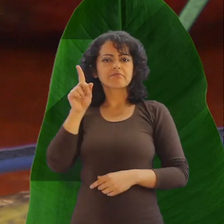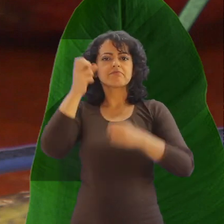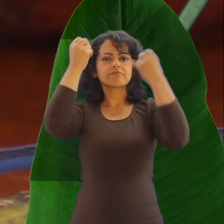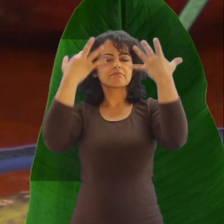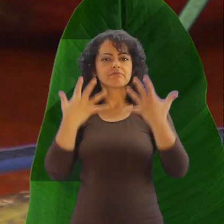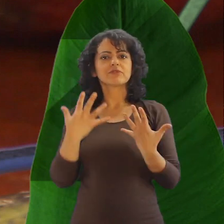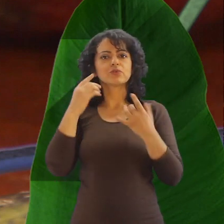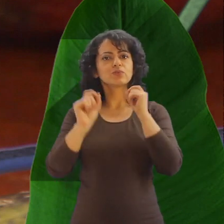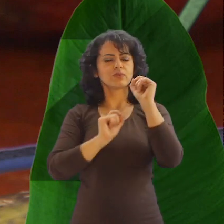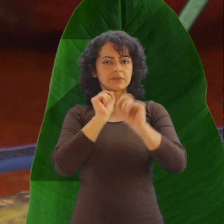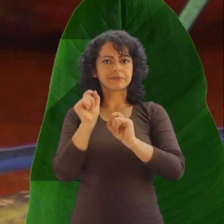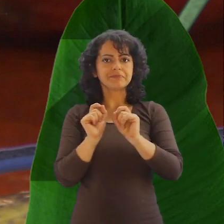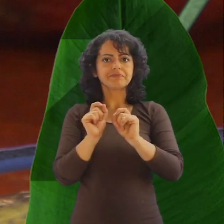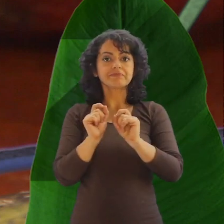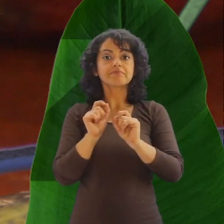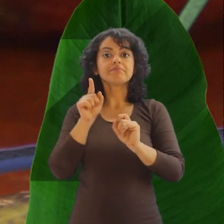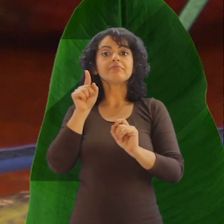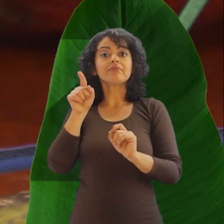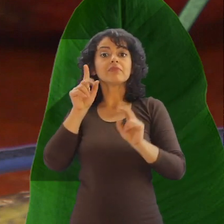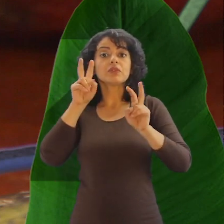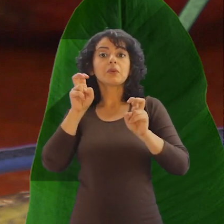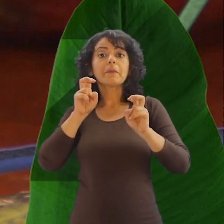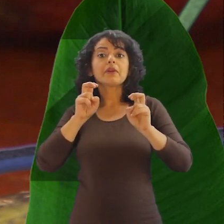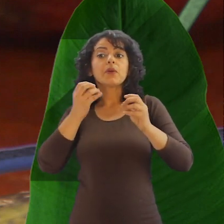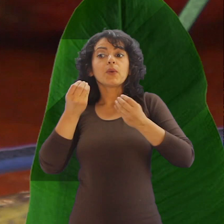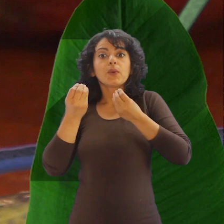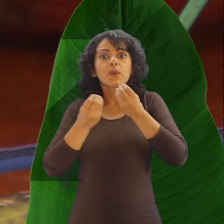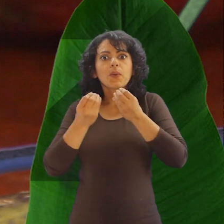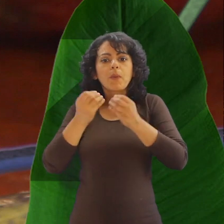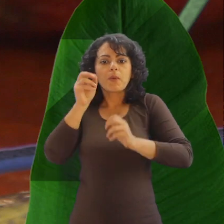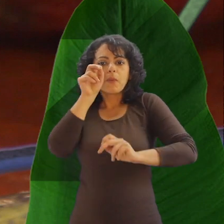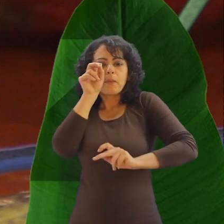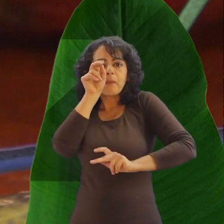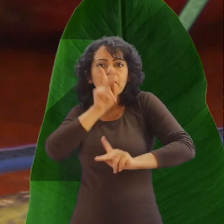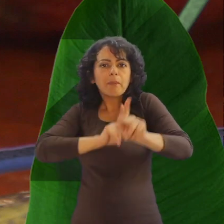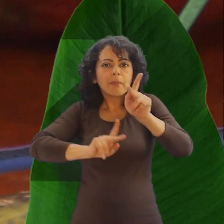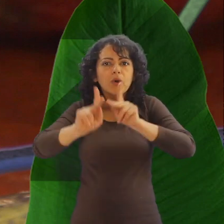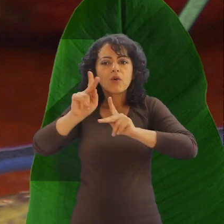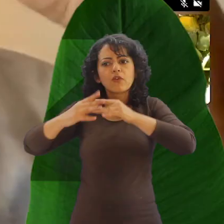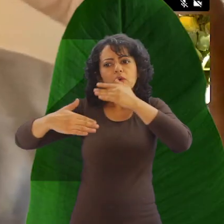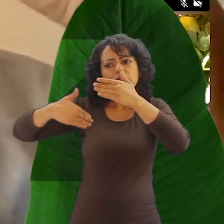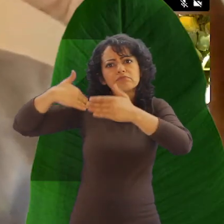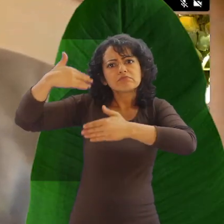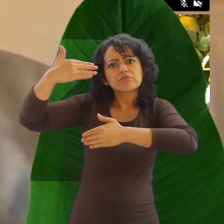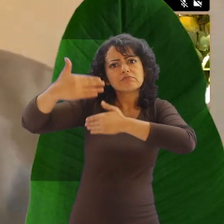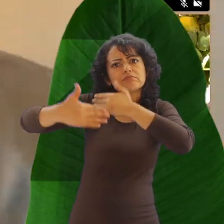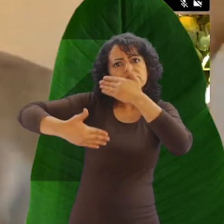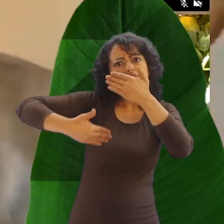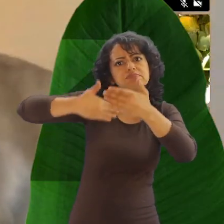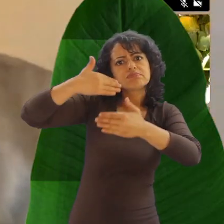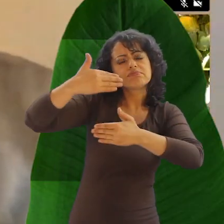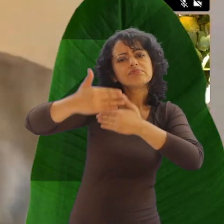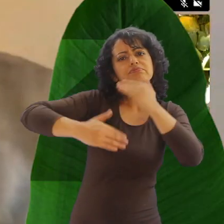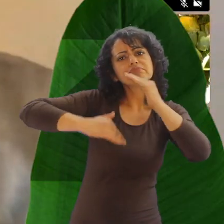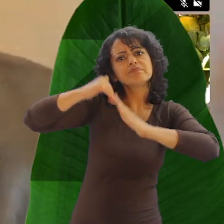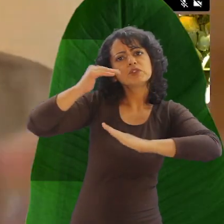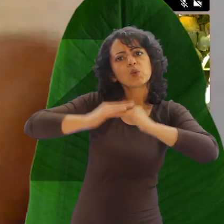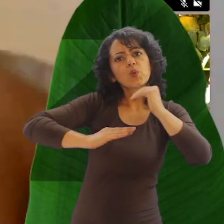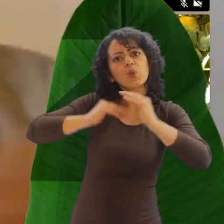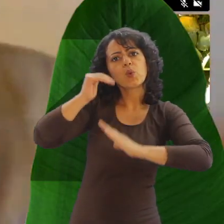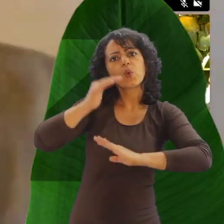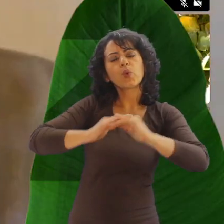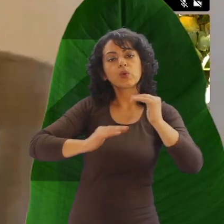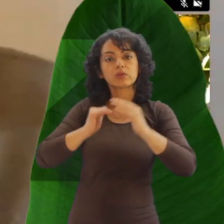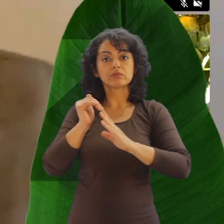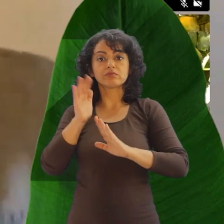da... Era a construção épica de um povo, né? Então, e essas